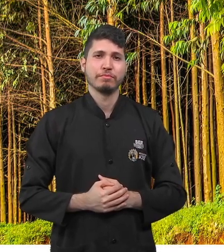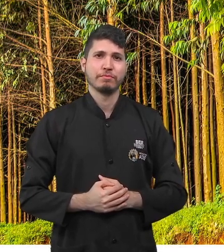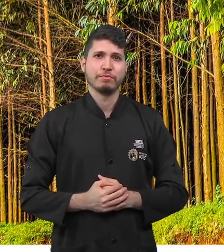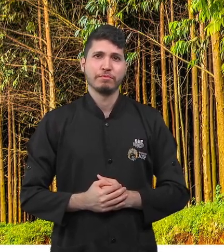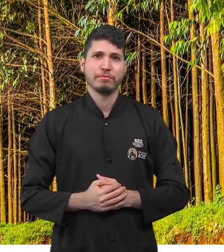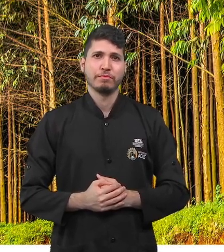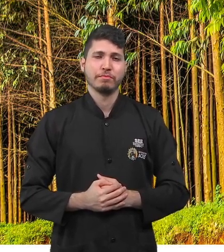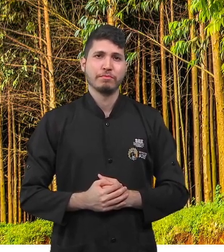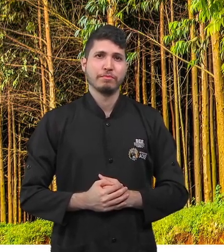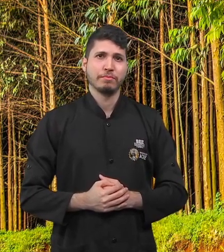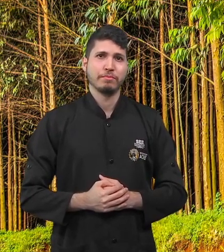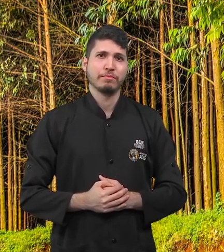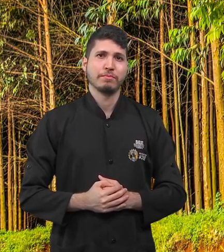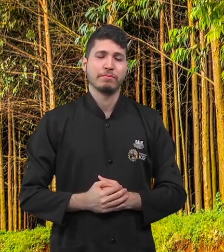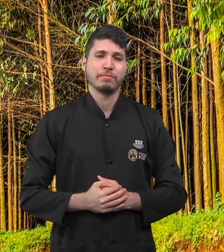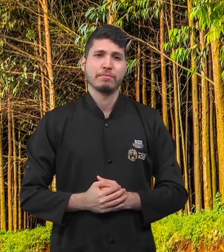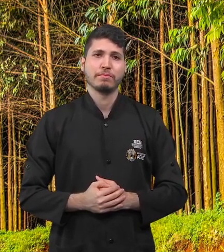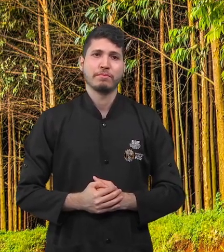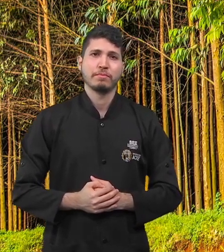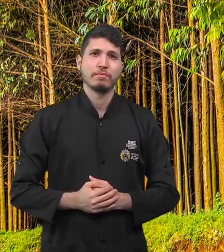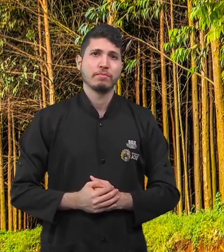florestas. Vamos lá.